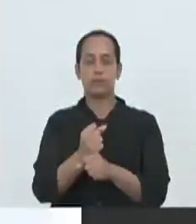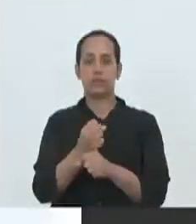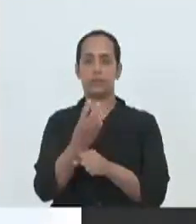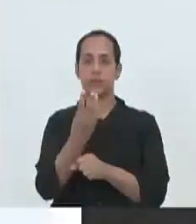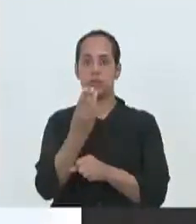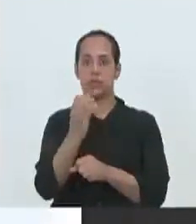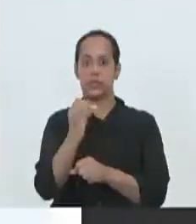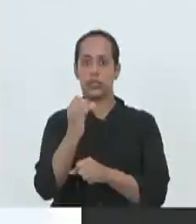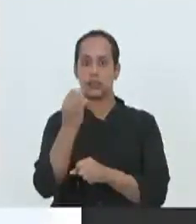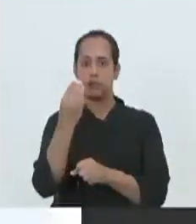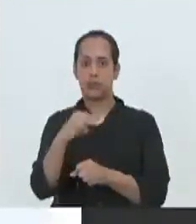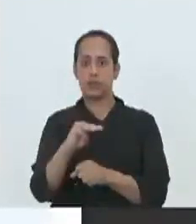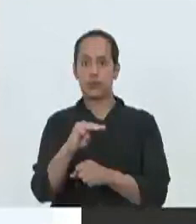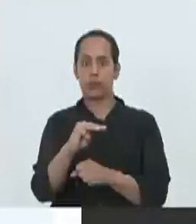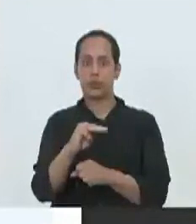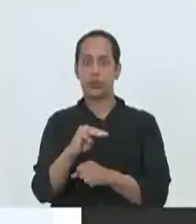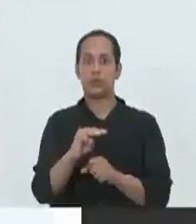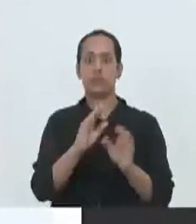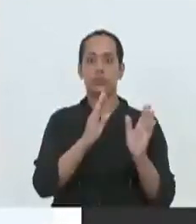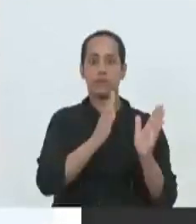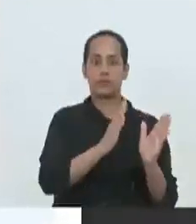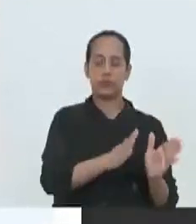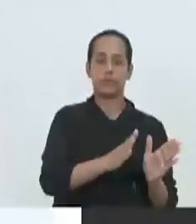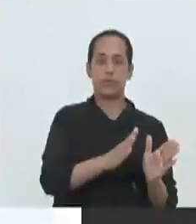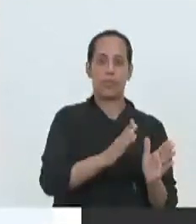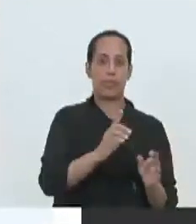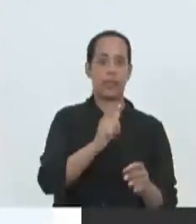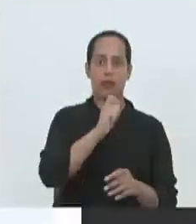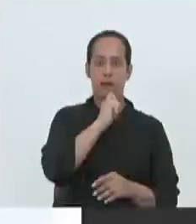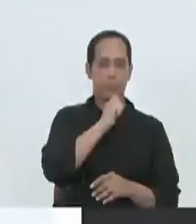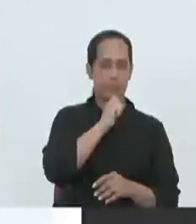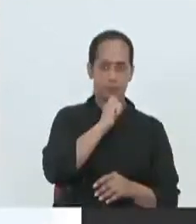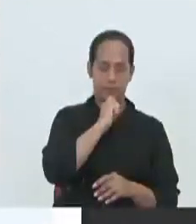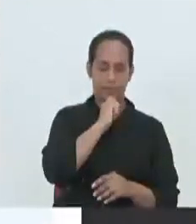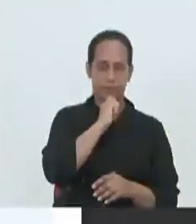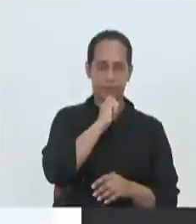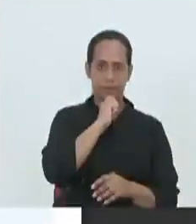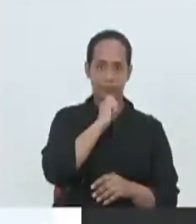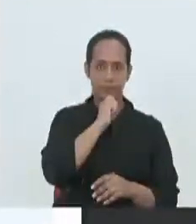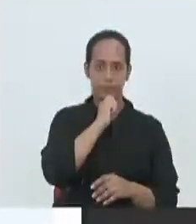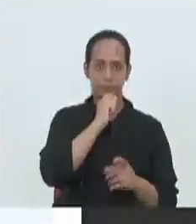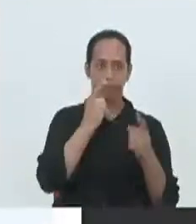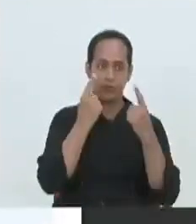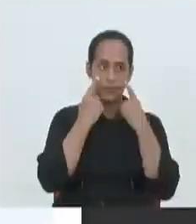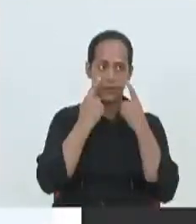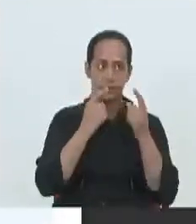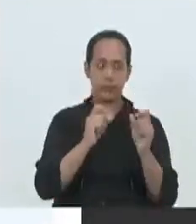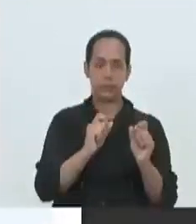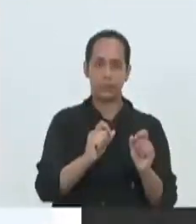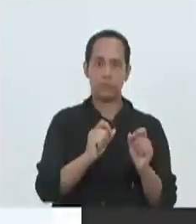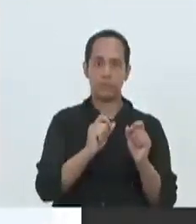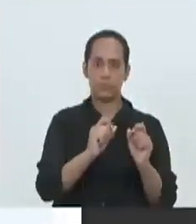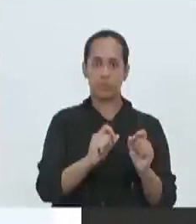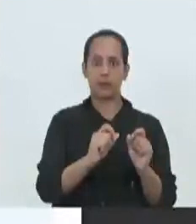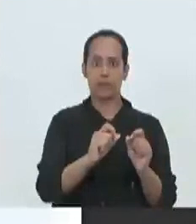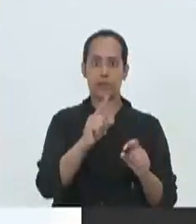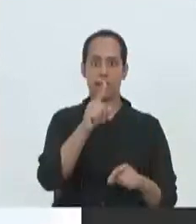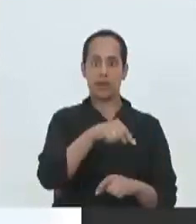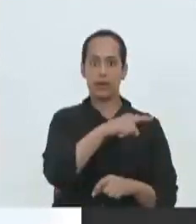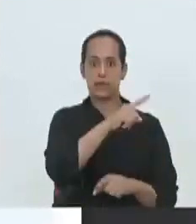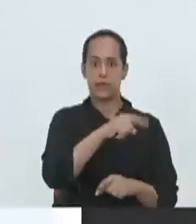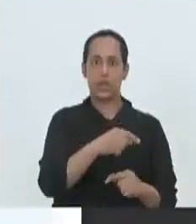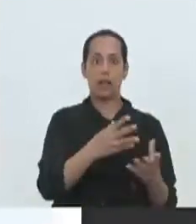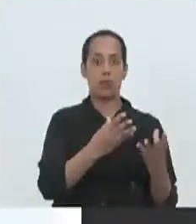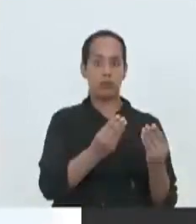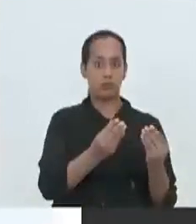a gente vai ver aqui que pela própria características dele a quantidade de valor cancelado é bastante grande então a gente abre o